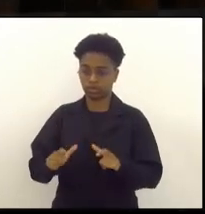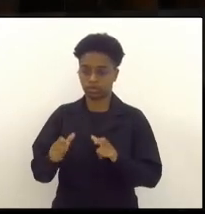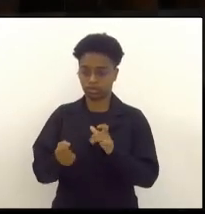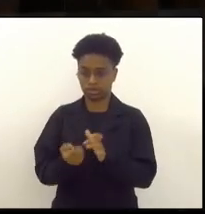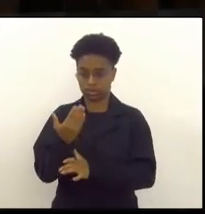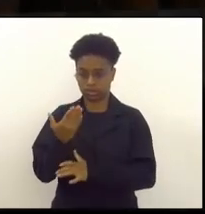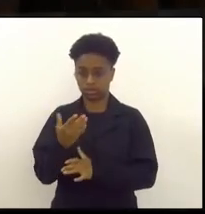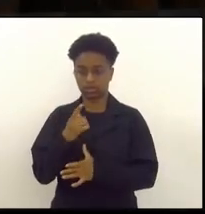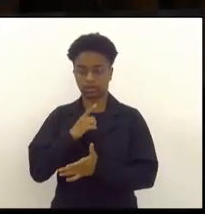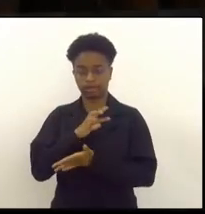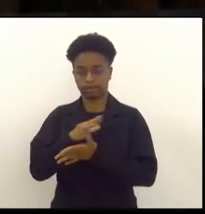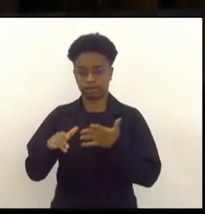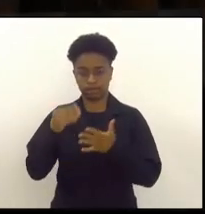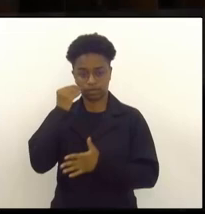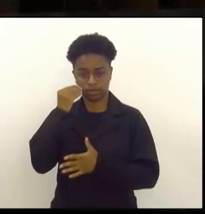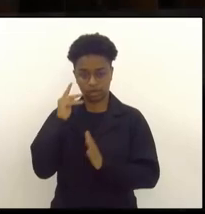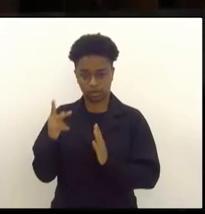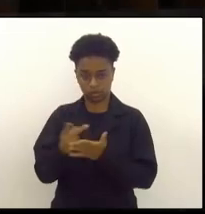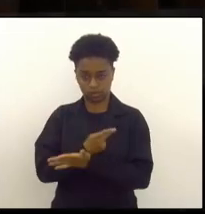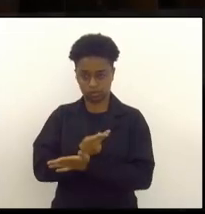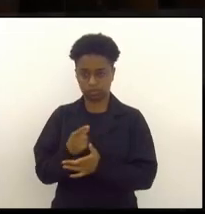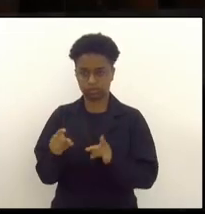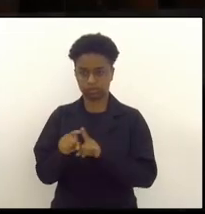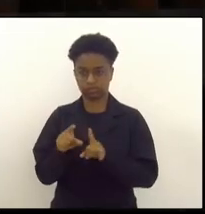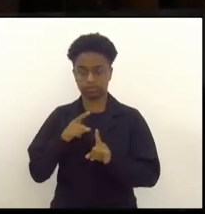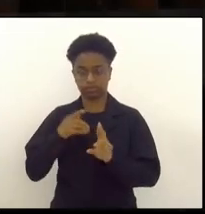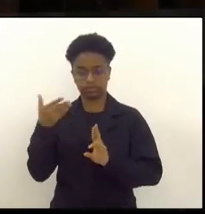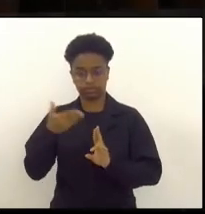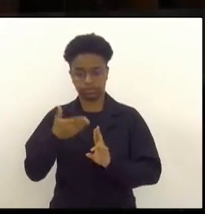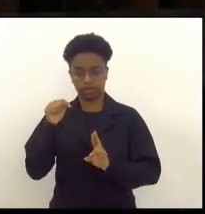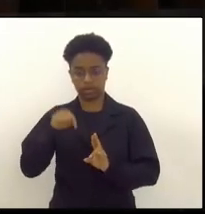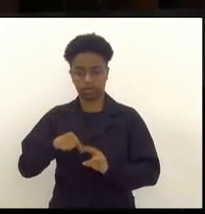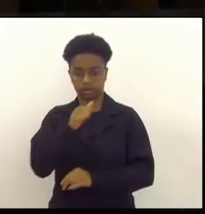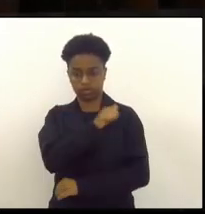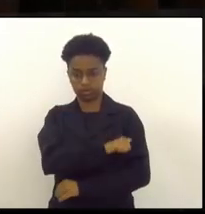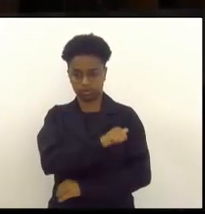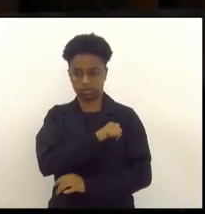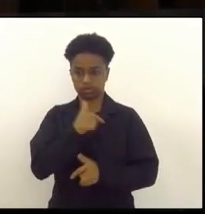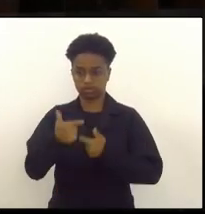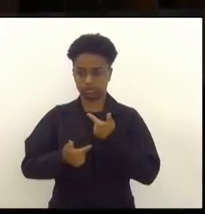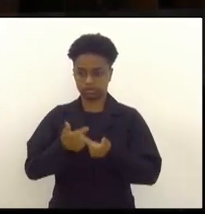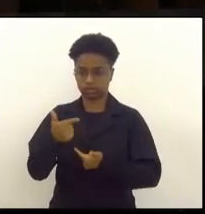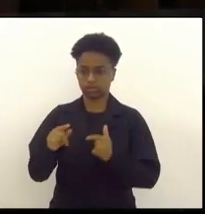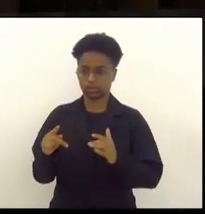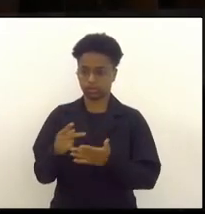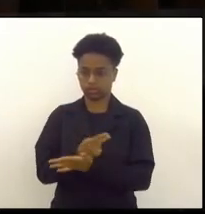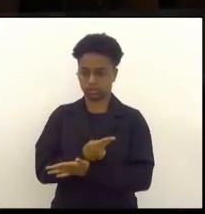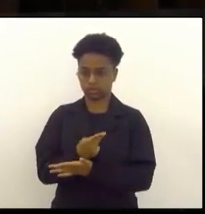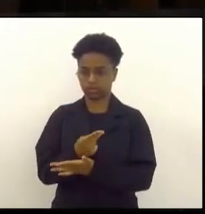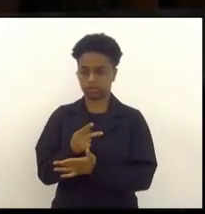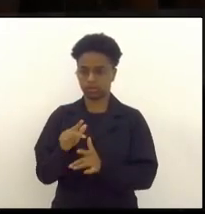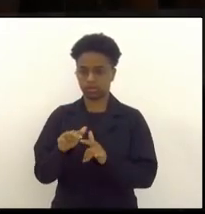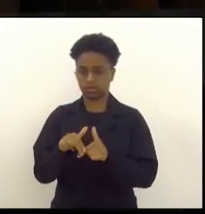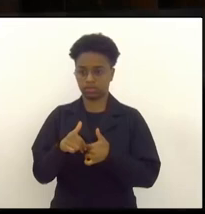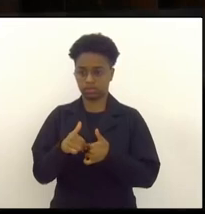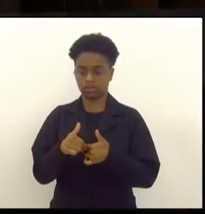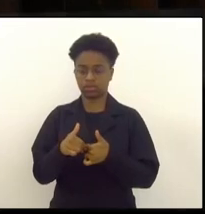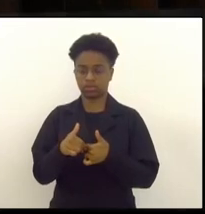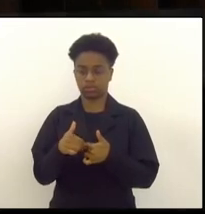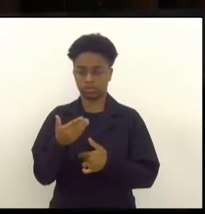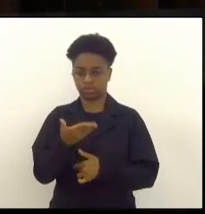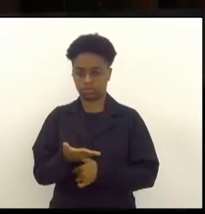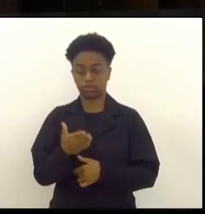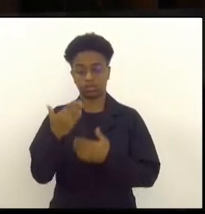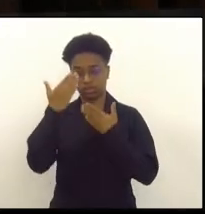implementado. Milhares de testes foram realizados e foi uma referência no estado do Rio de Janeiro o trabalho realizado pelo NUPEM. Então,